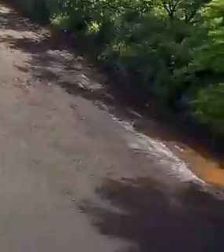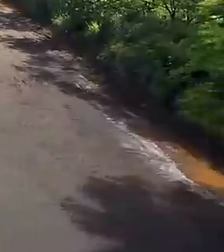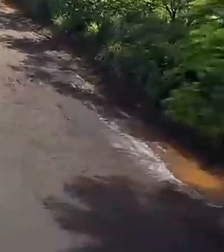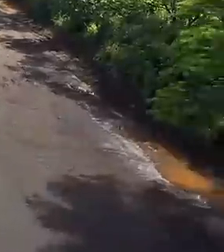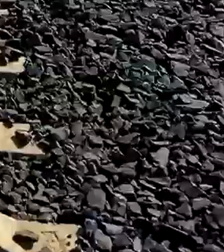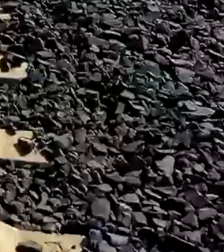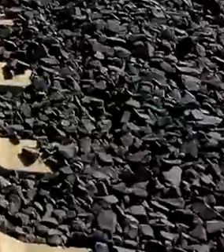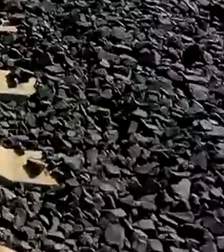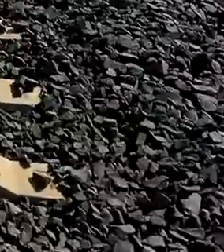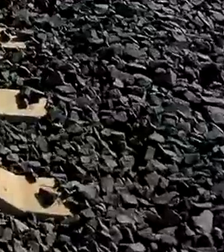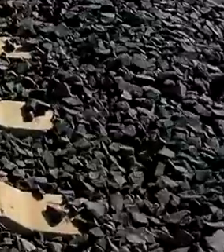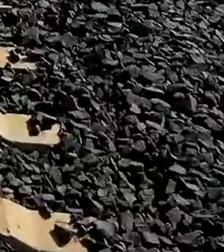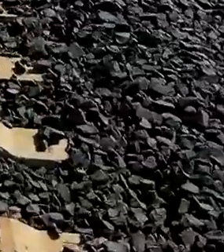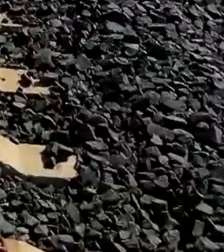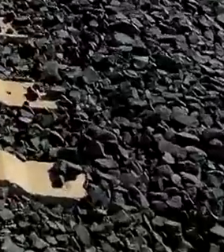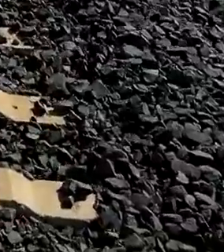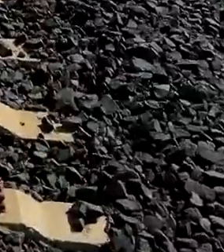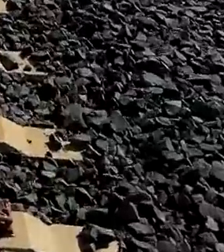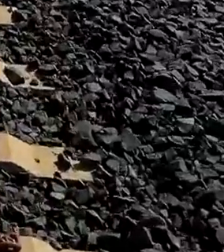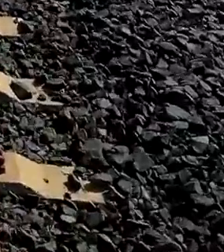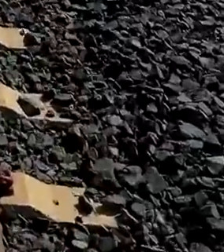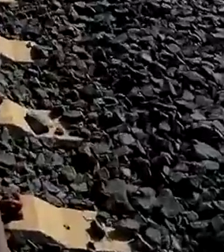E aí